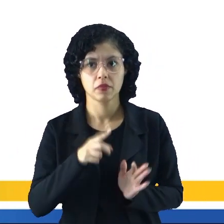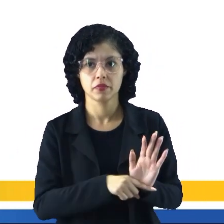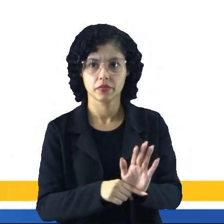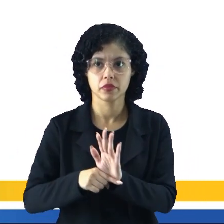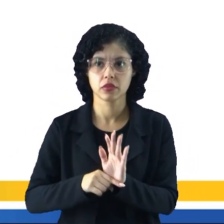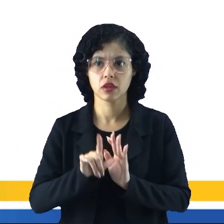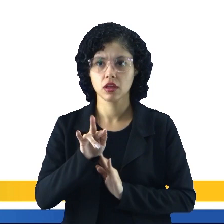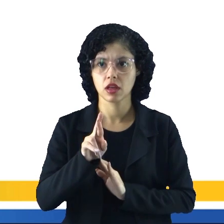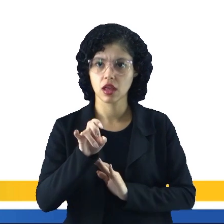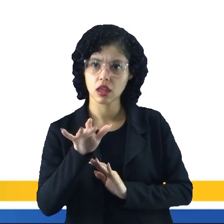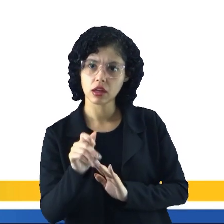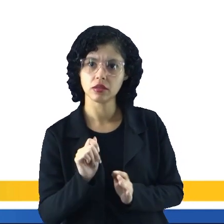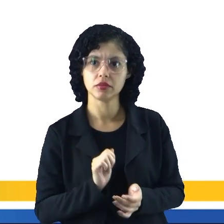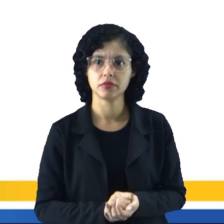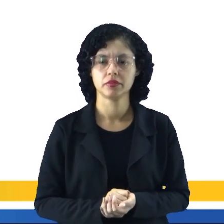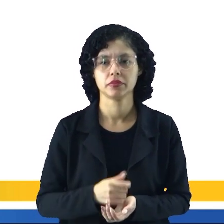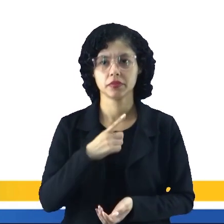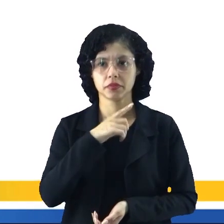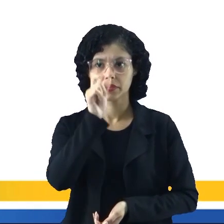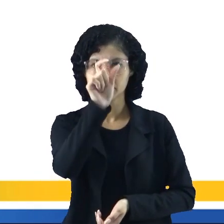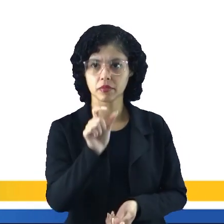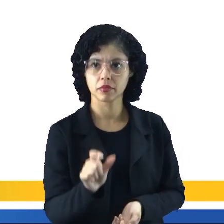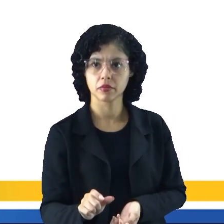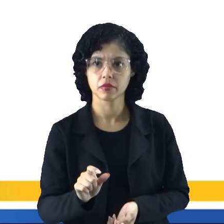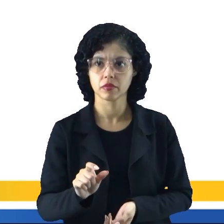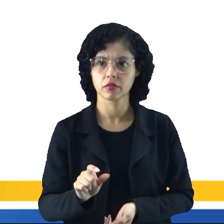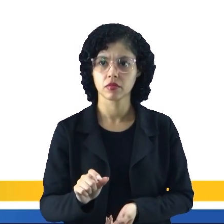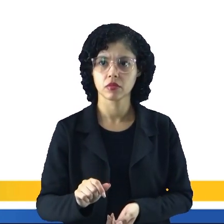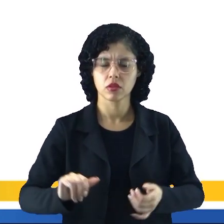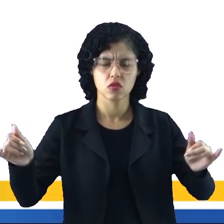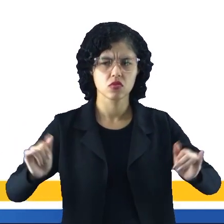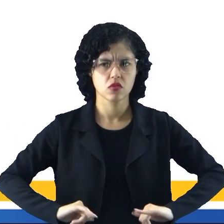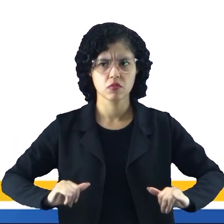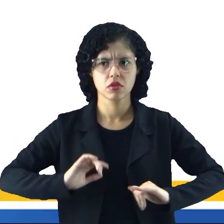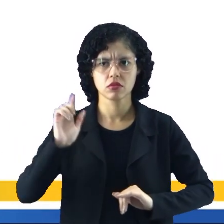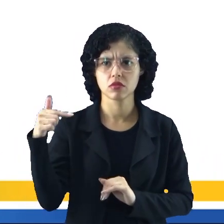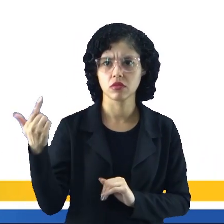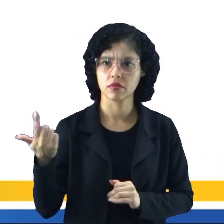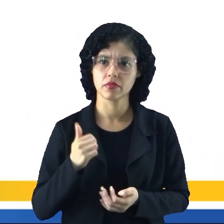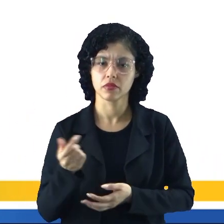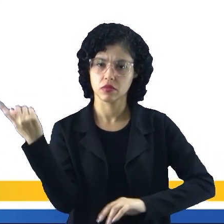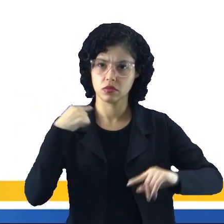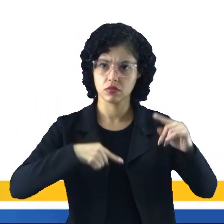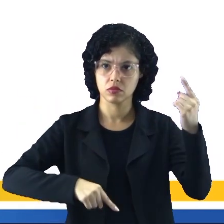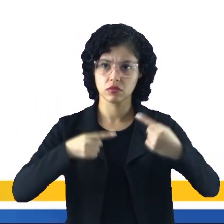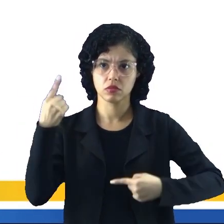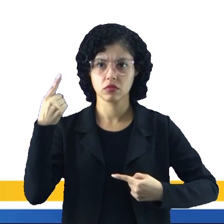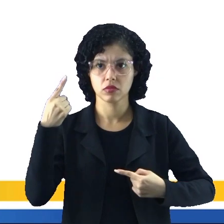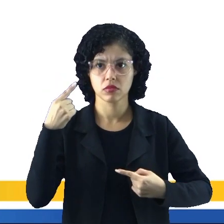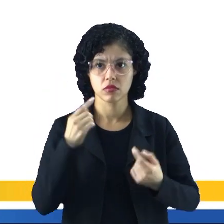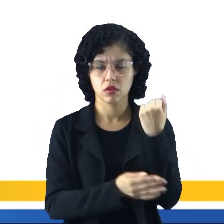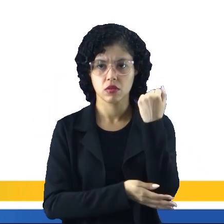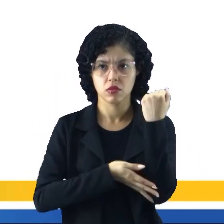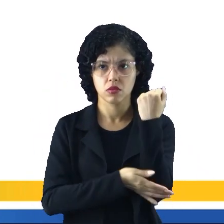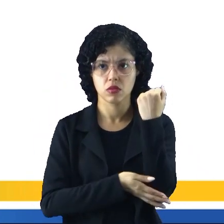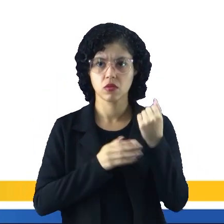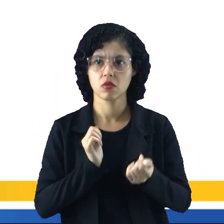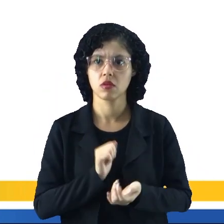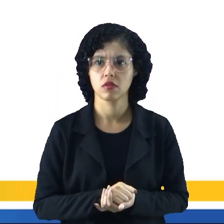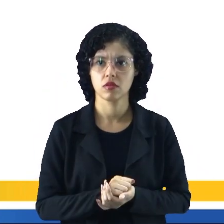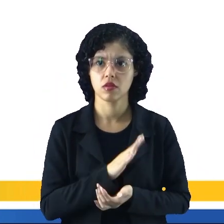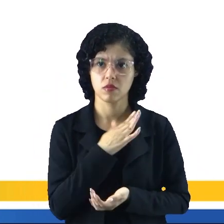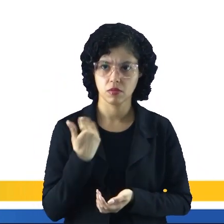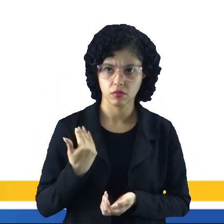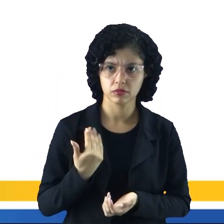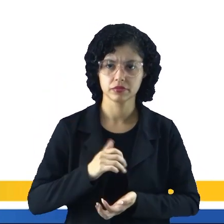de Garcia prazer da personagem em relação ao sofrimento alheio Superação do ciúme pela comoção decorrente